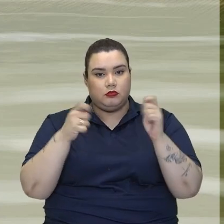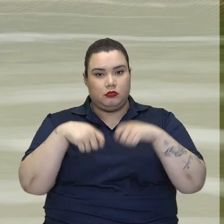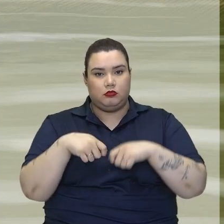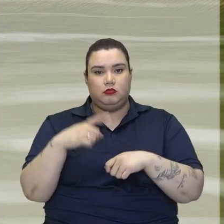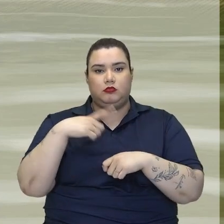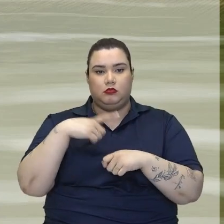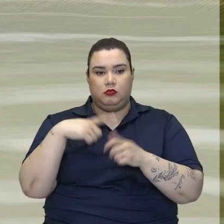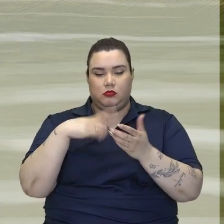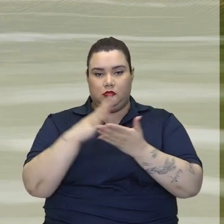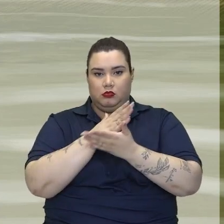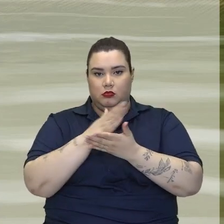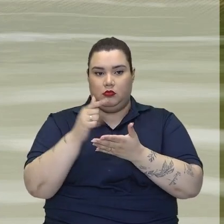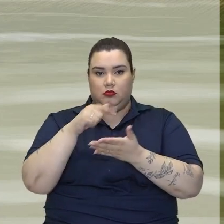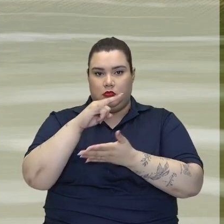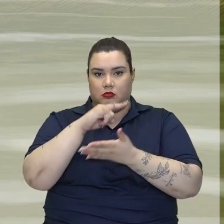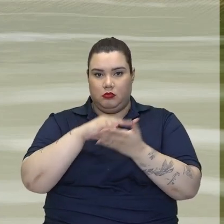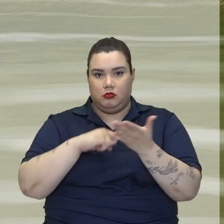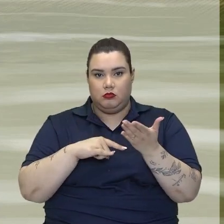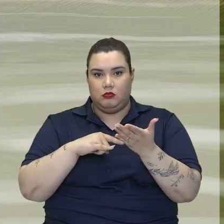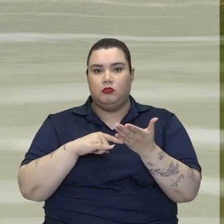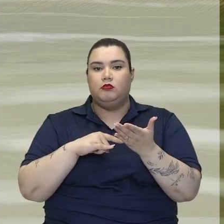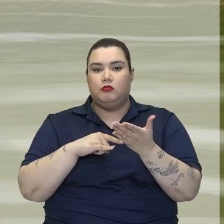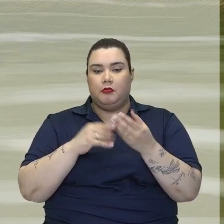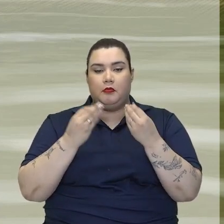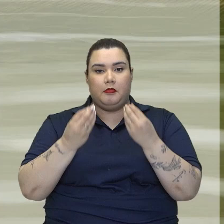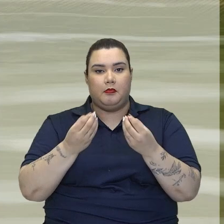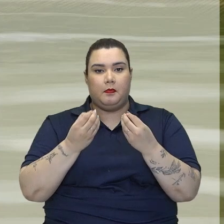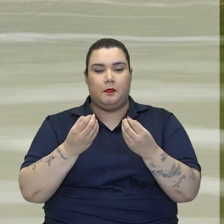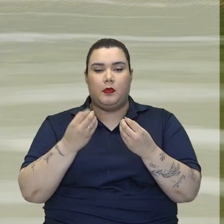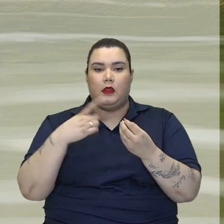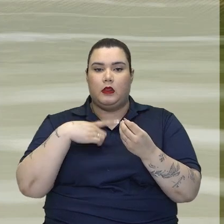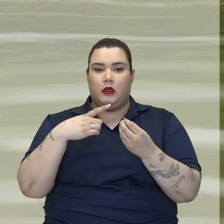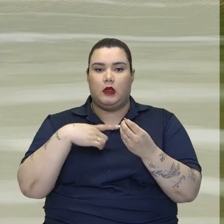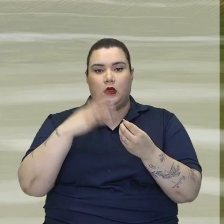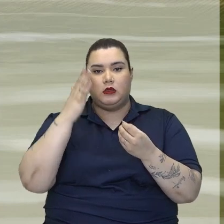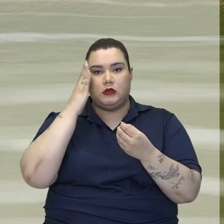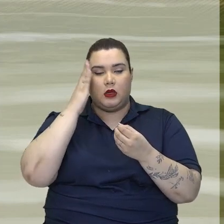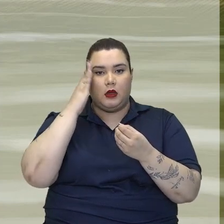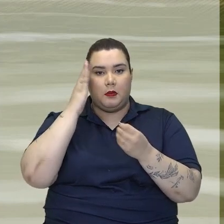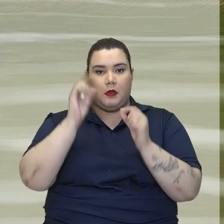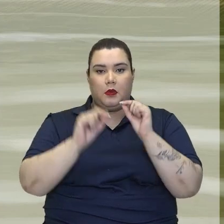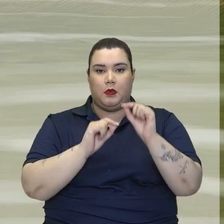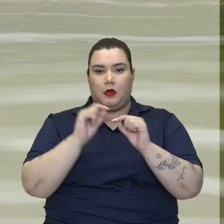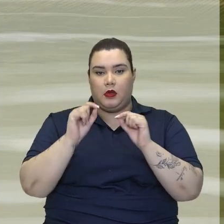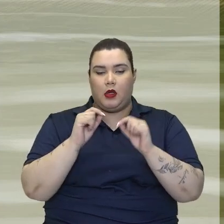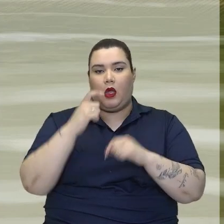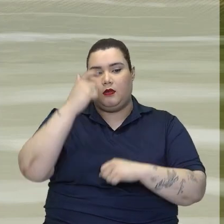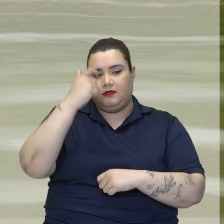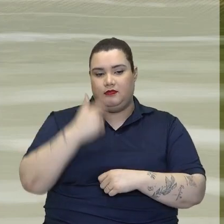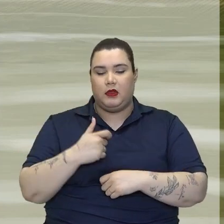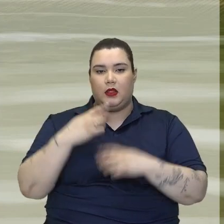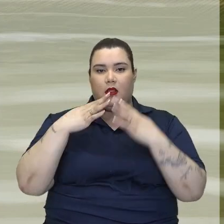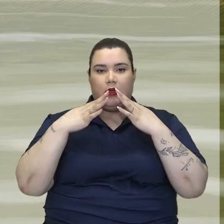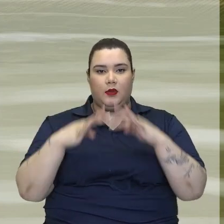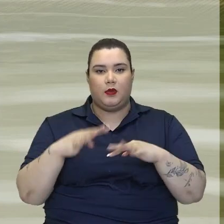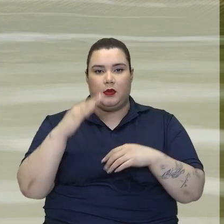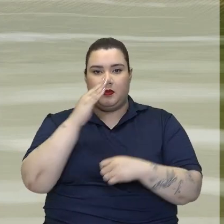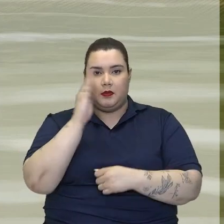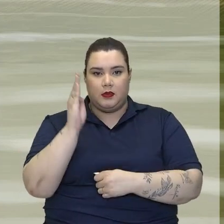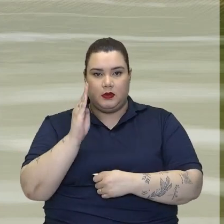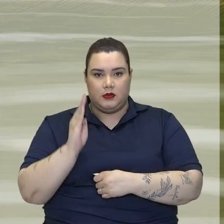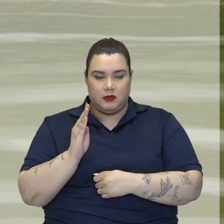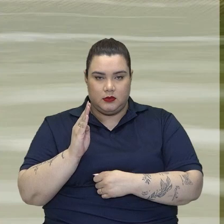alguns desses documentos que eu possuo, para poder dizer, aí sim, eu sou brasileiro